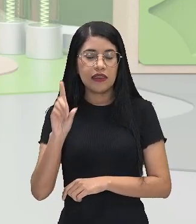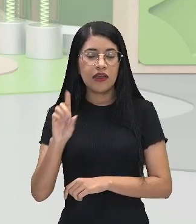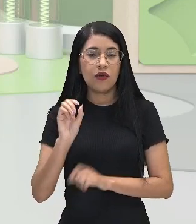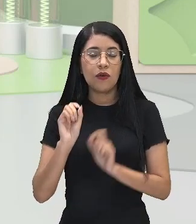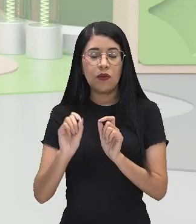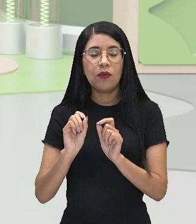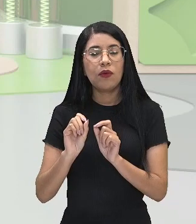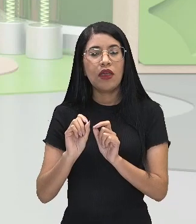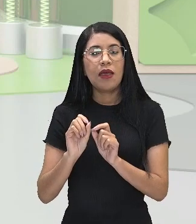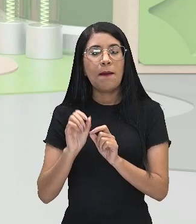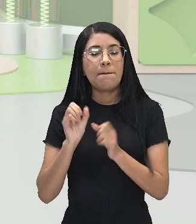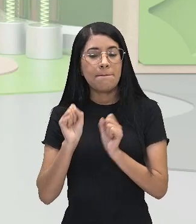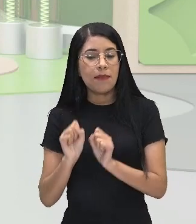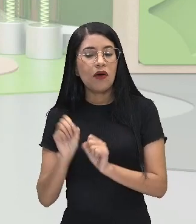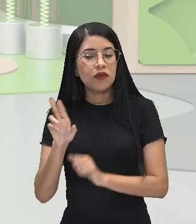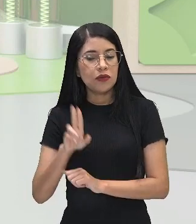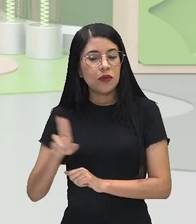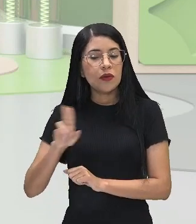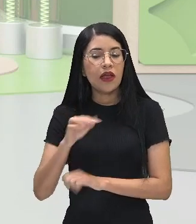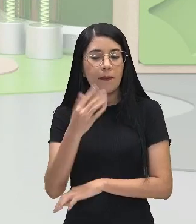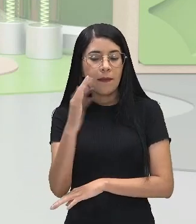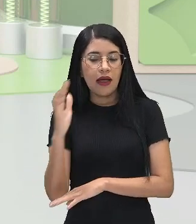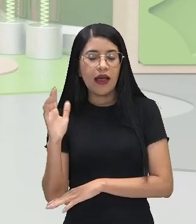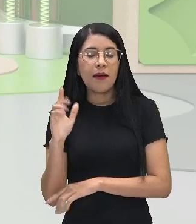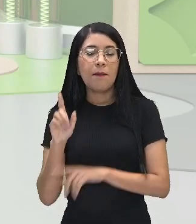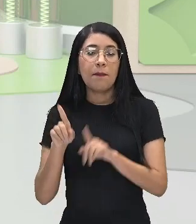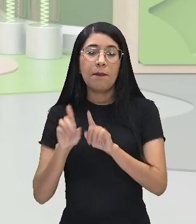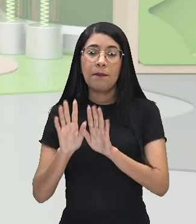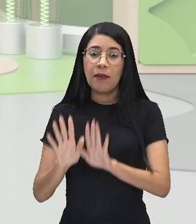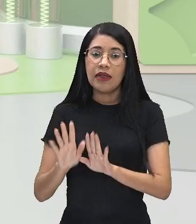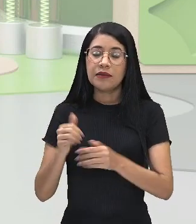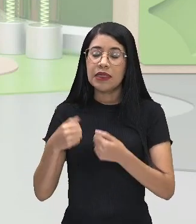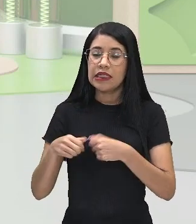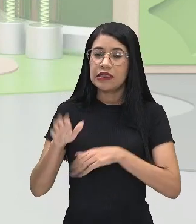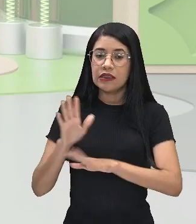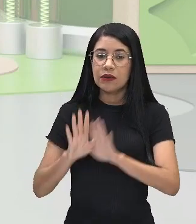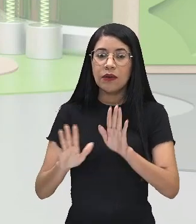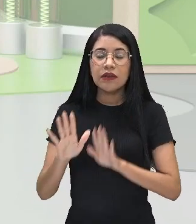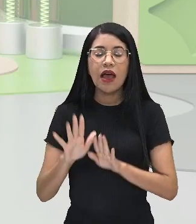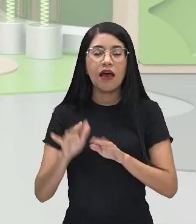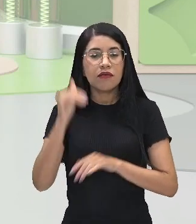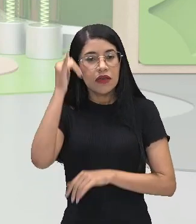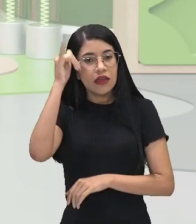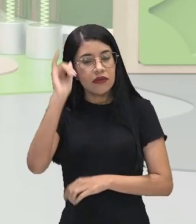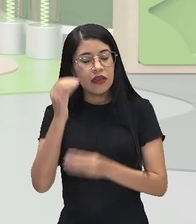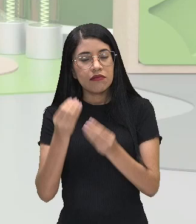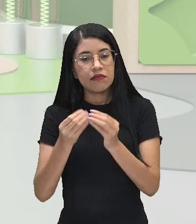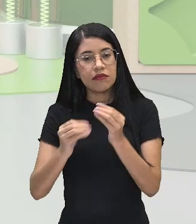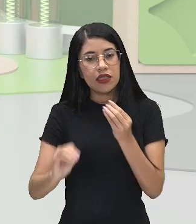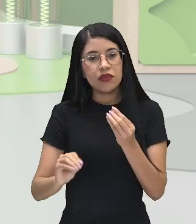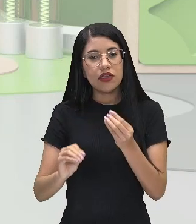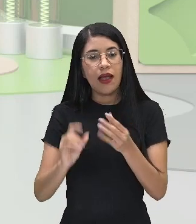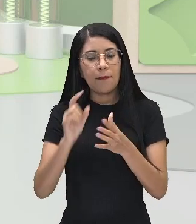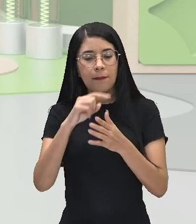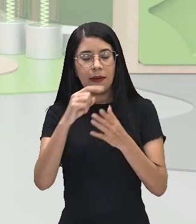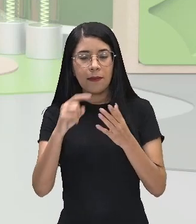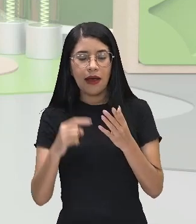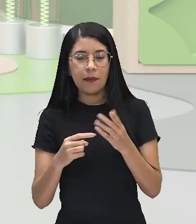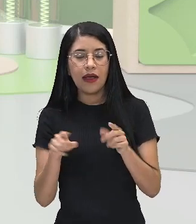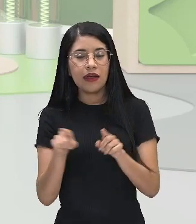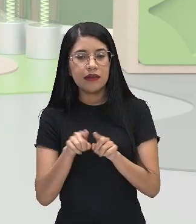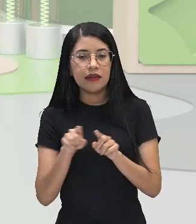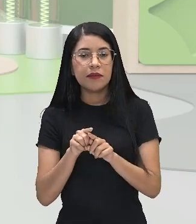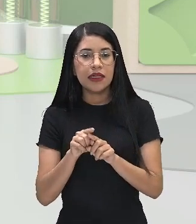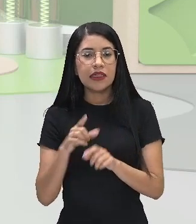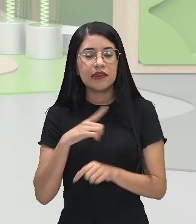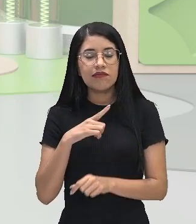mas de maneira racional, ou seja, mexer para que não prejudique tudo isso, toda essa